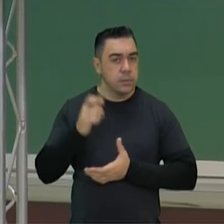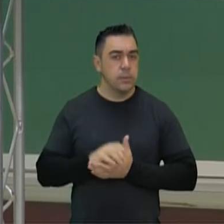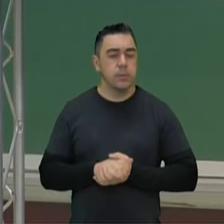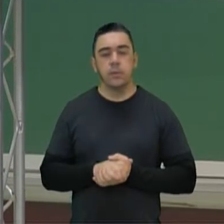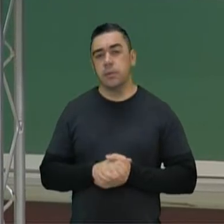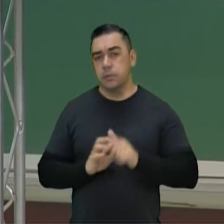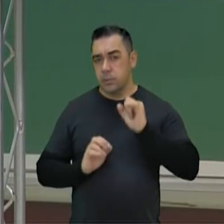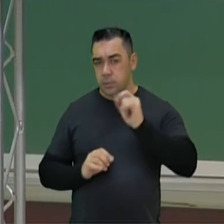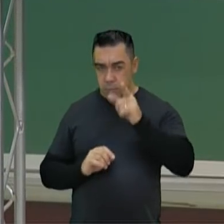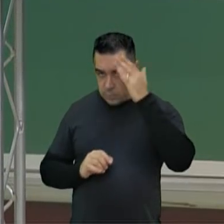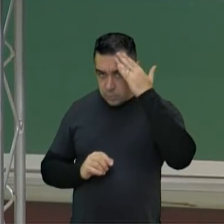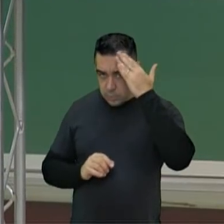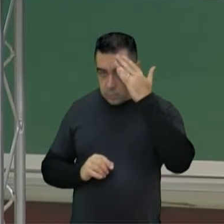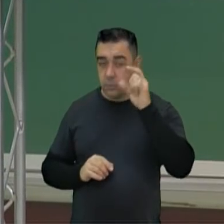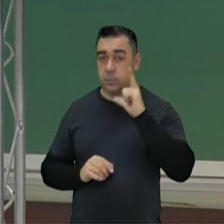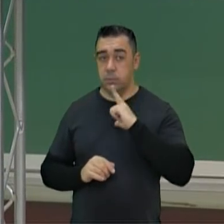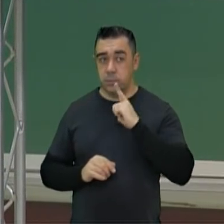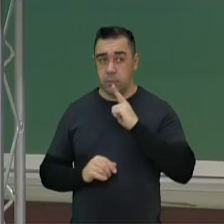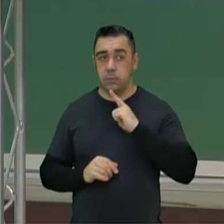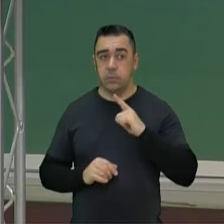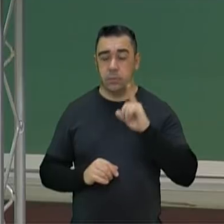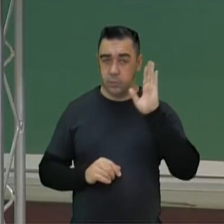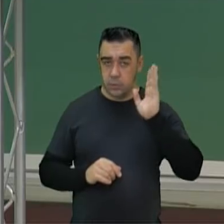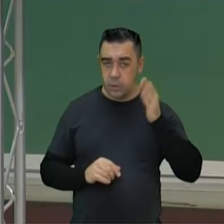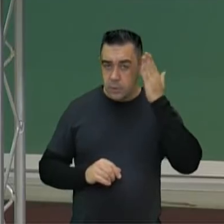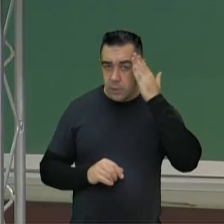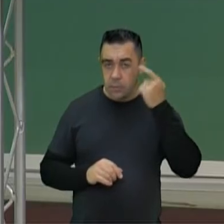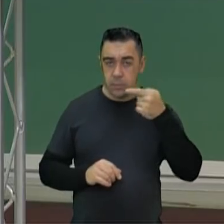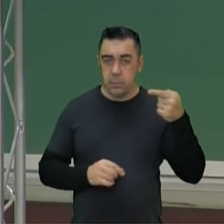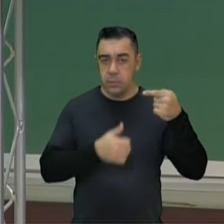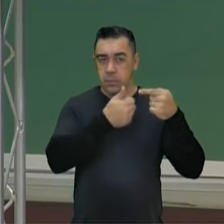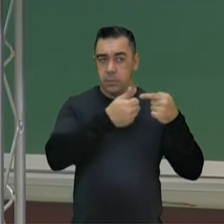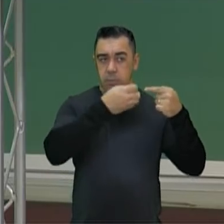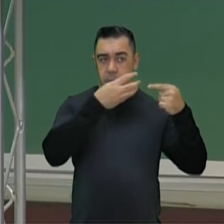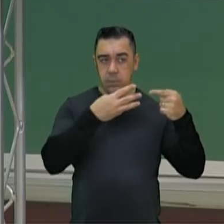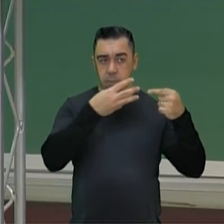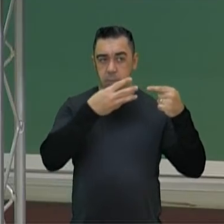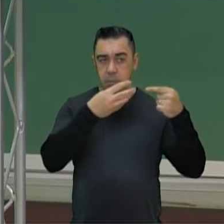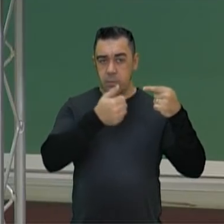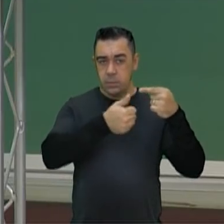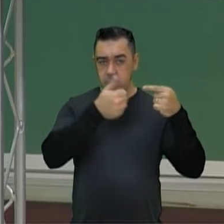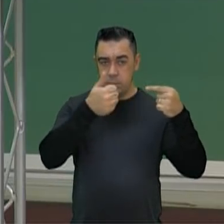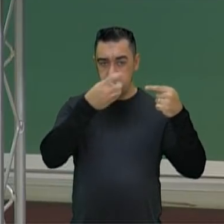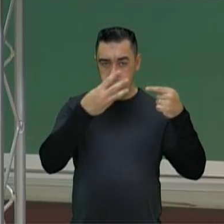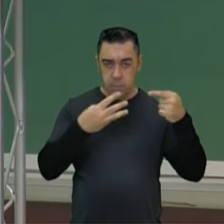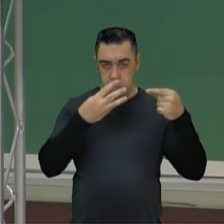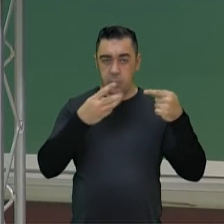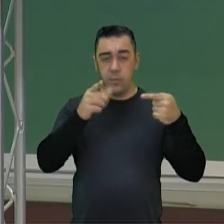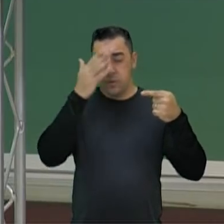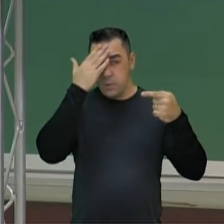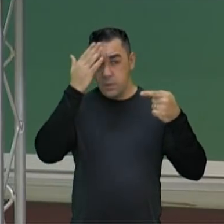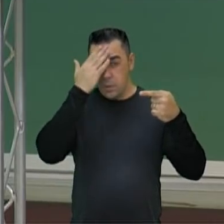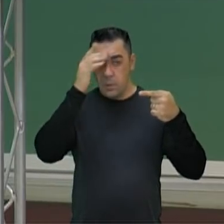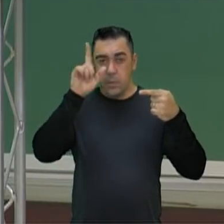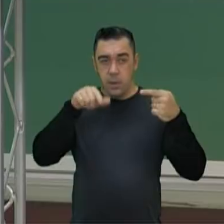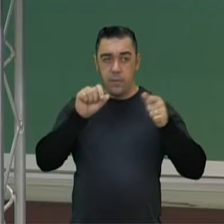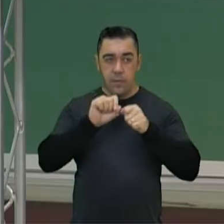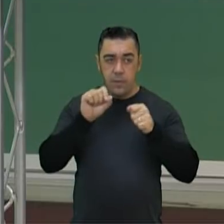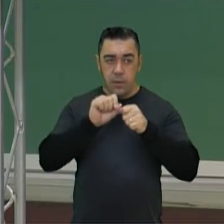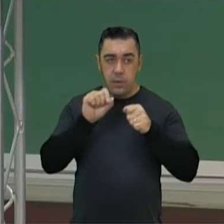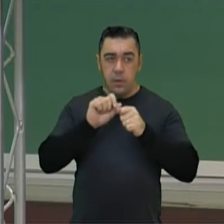Se você já tem um dos fatores, que é o menos 3, você vai fazer